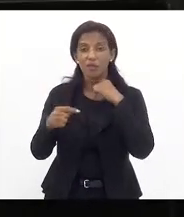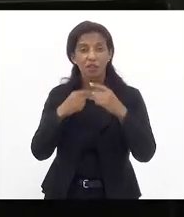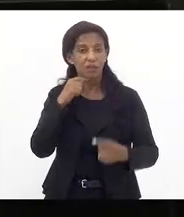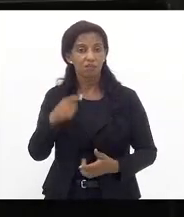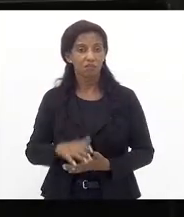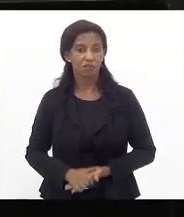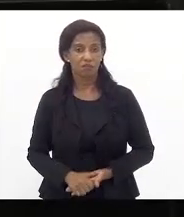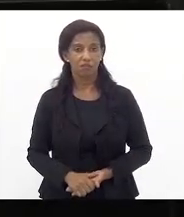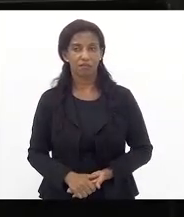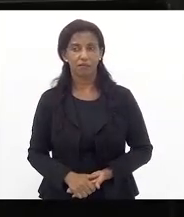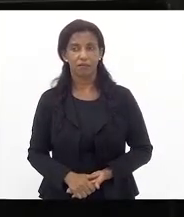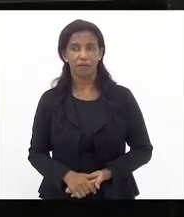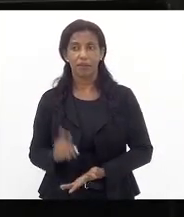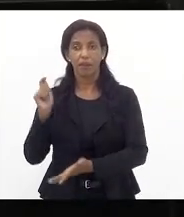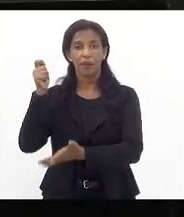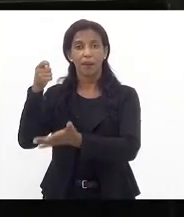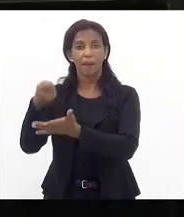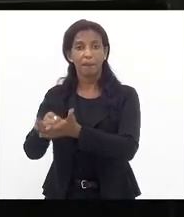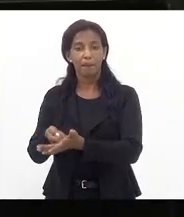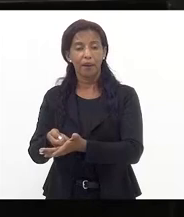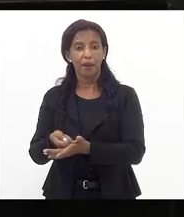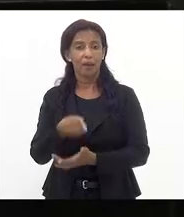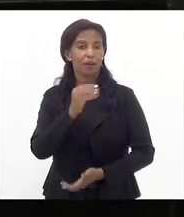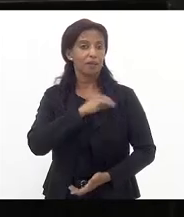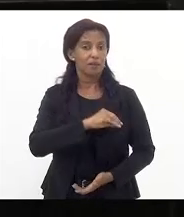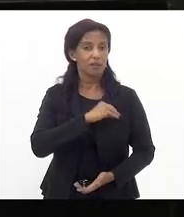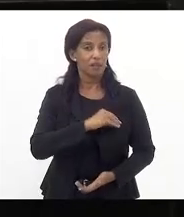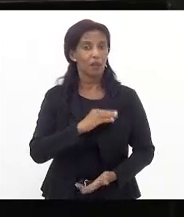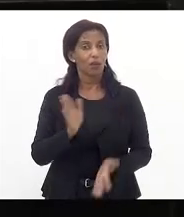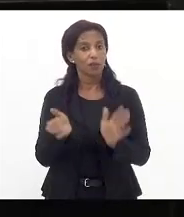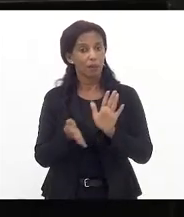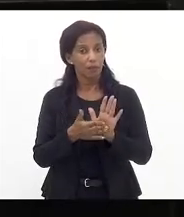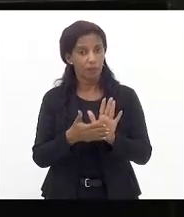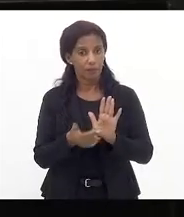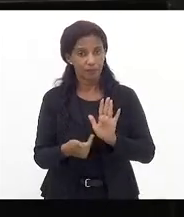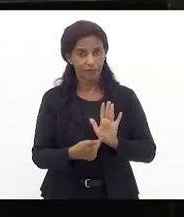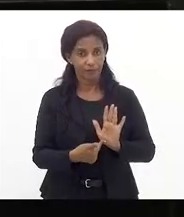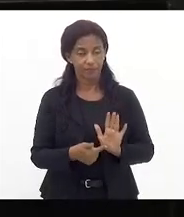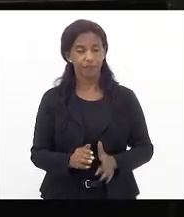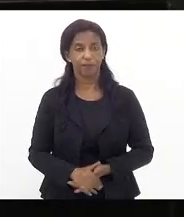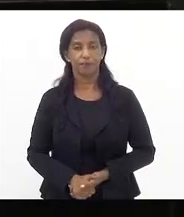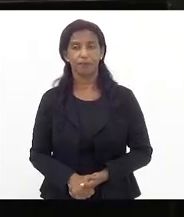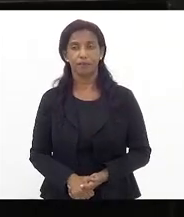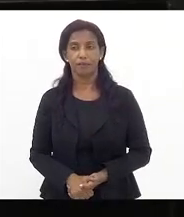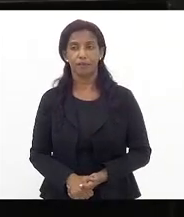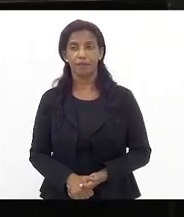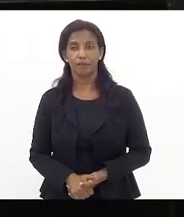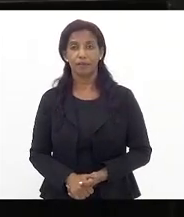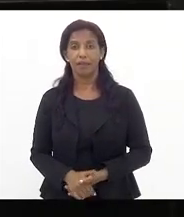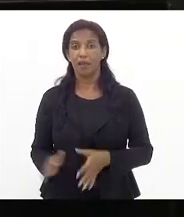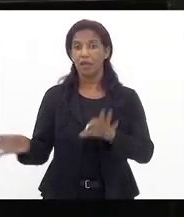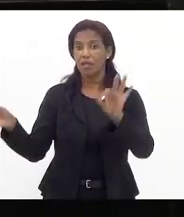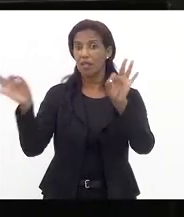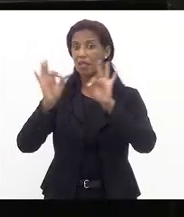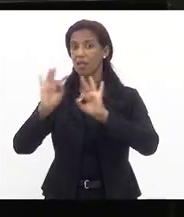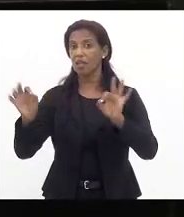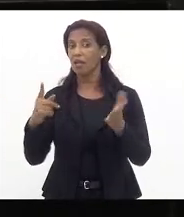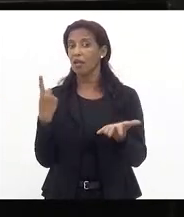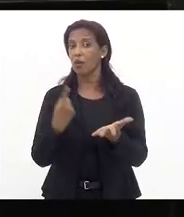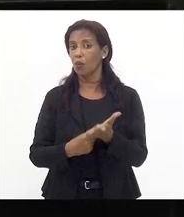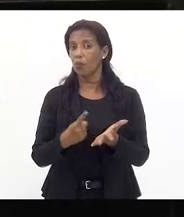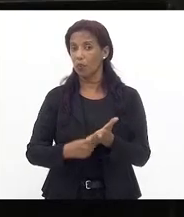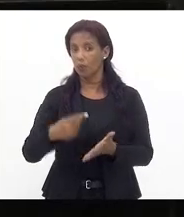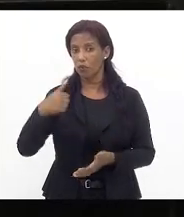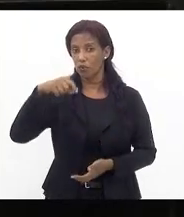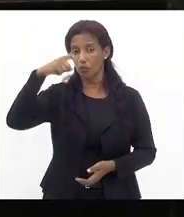Ju, pagar a reposição salarial que está proposta, que nem era compromisso do governador Cláudio